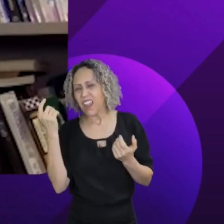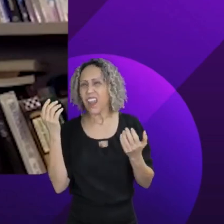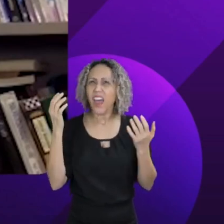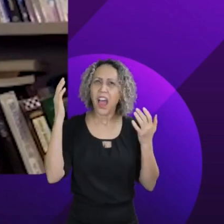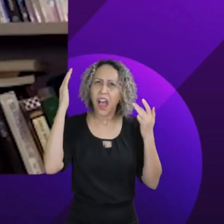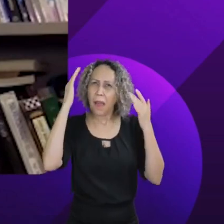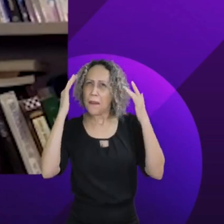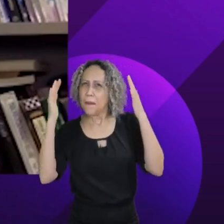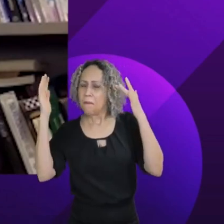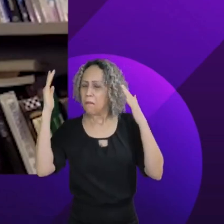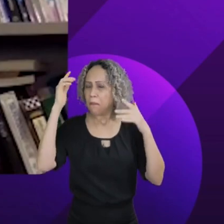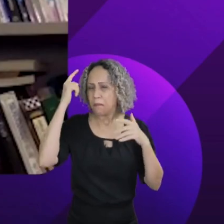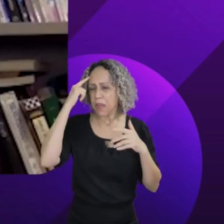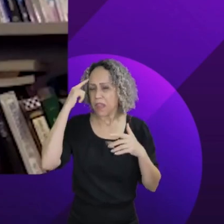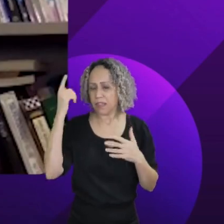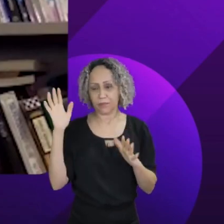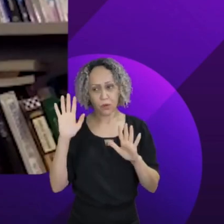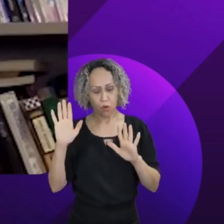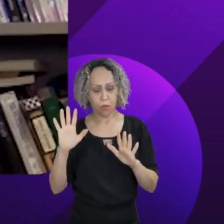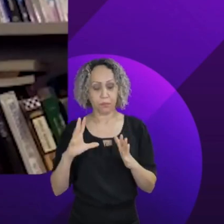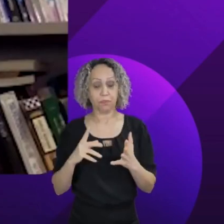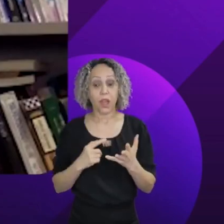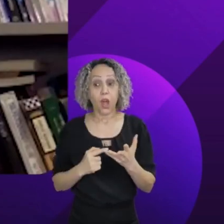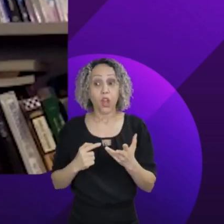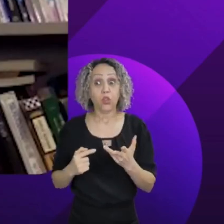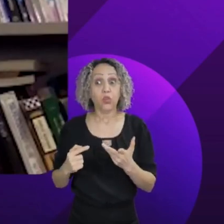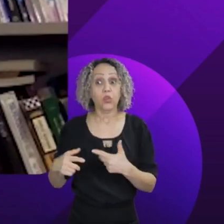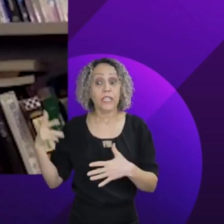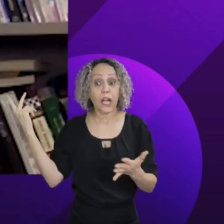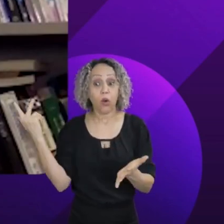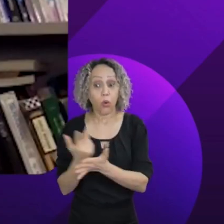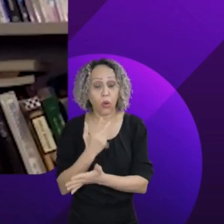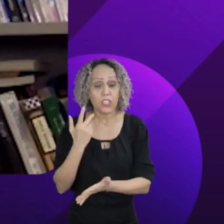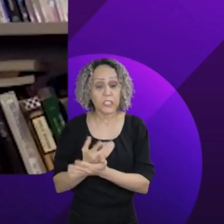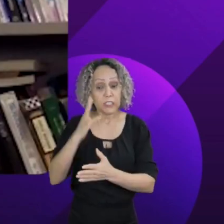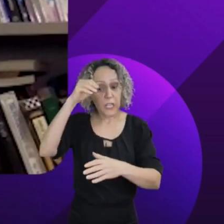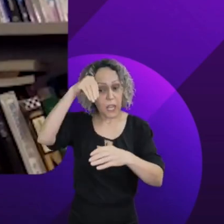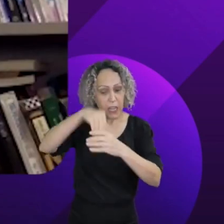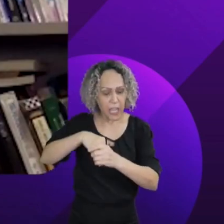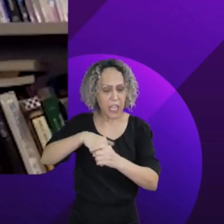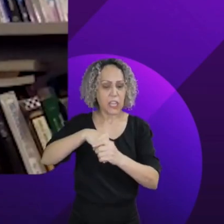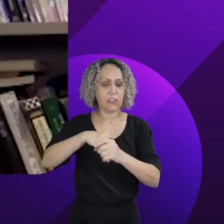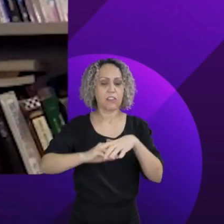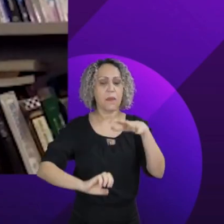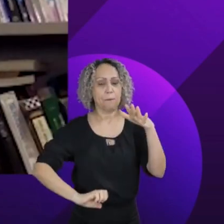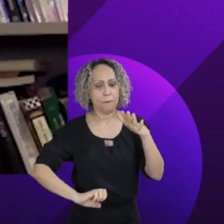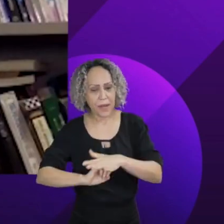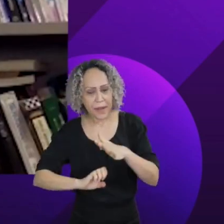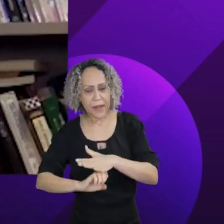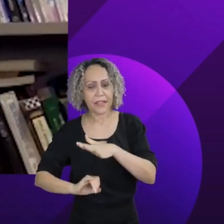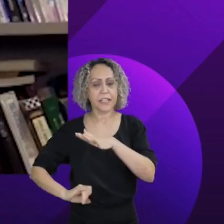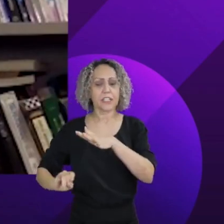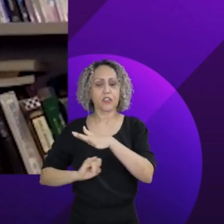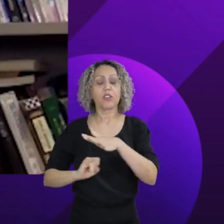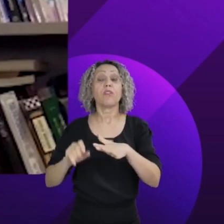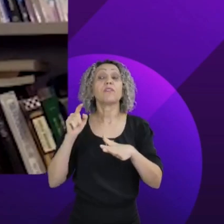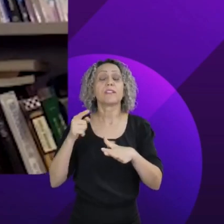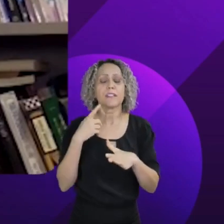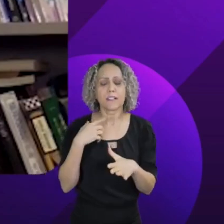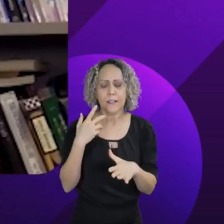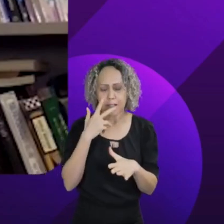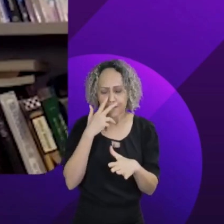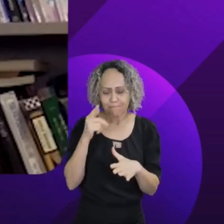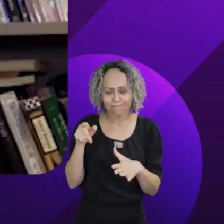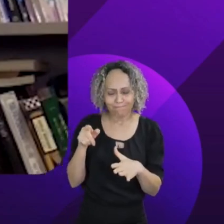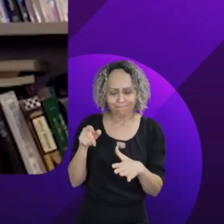faça anotações daquilo que acontece com você e que você julga que é discriminação, né? Anote